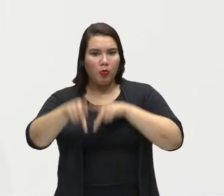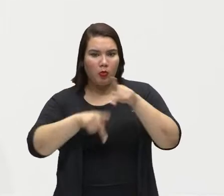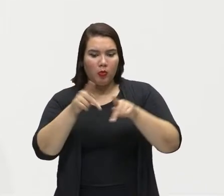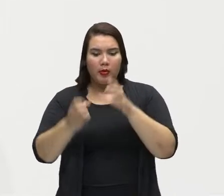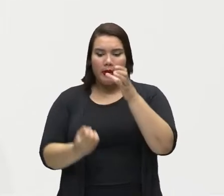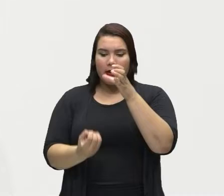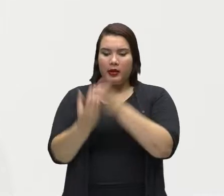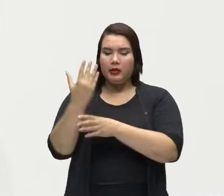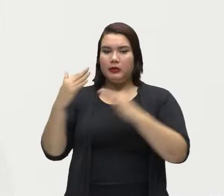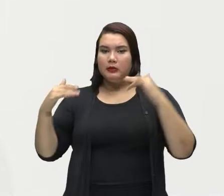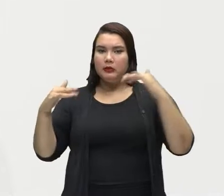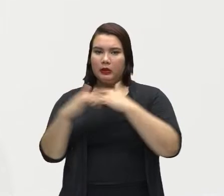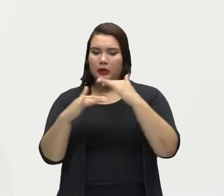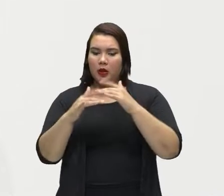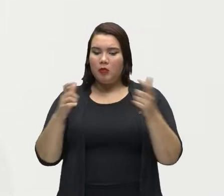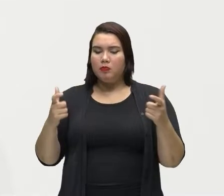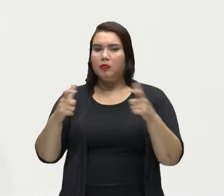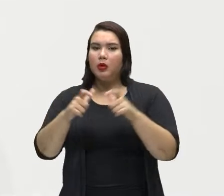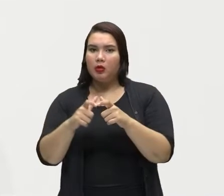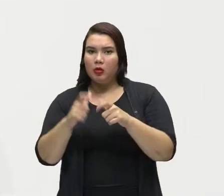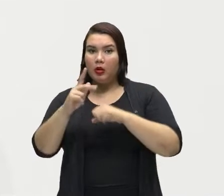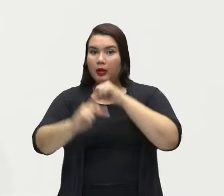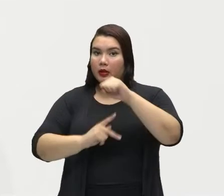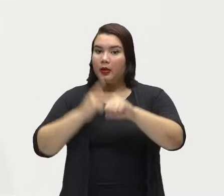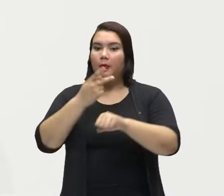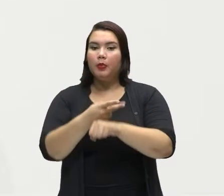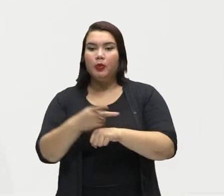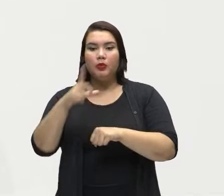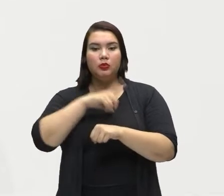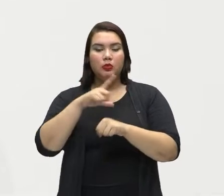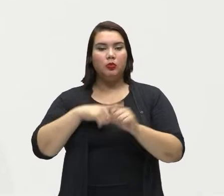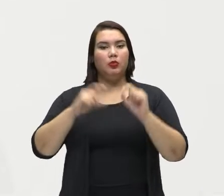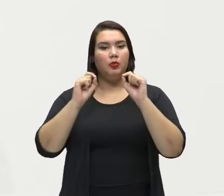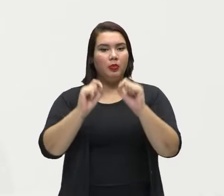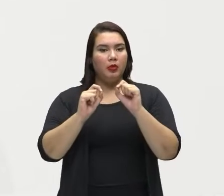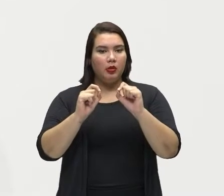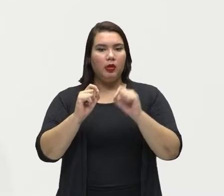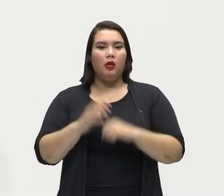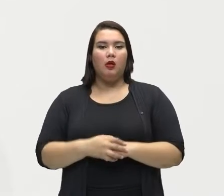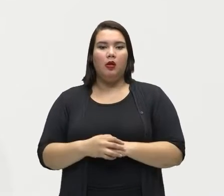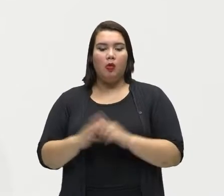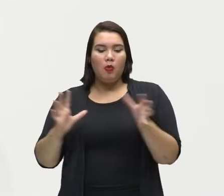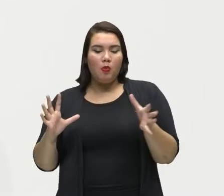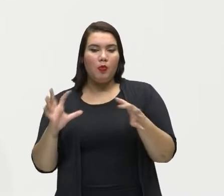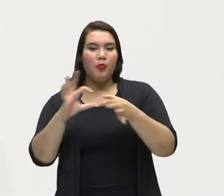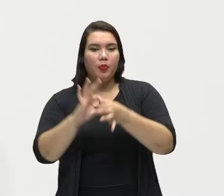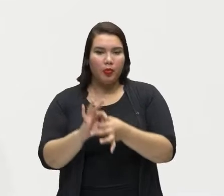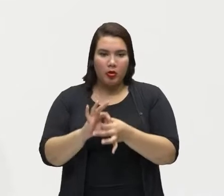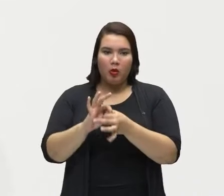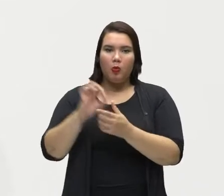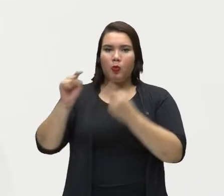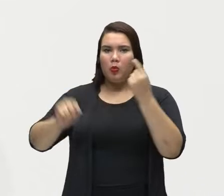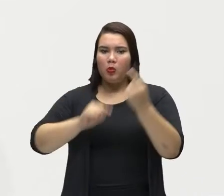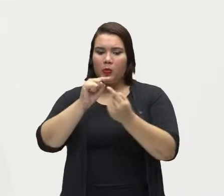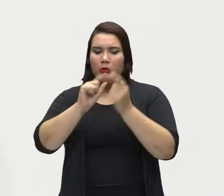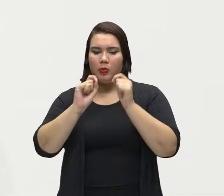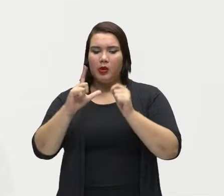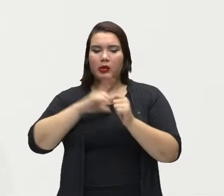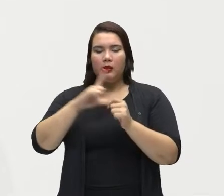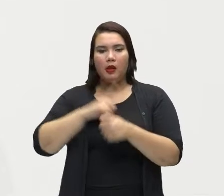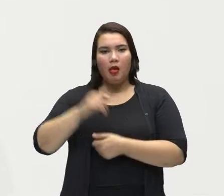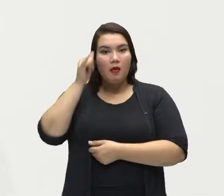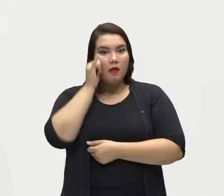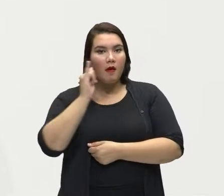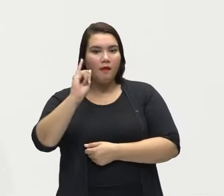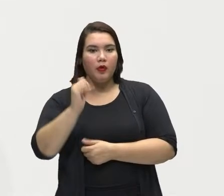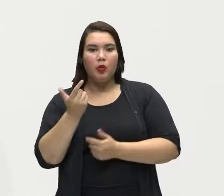aí pequenas cidades que depois passaram a unificá-las com a intenção de resistir à